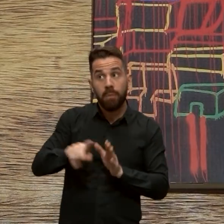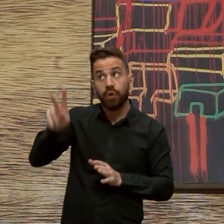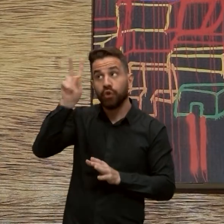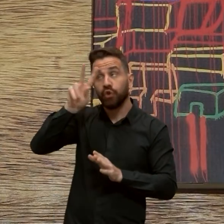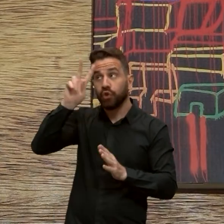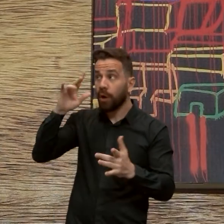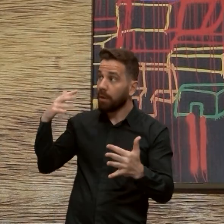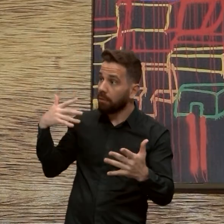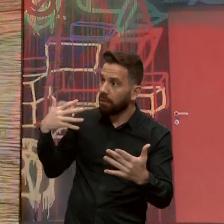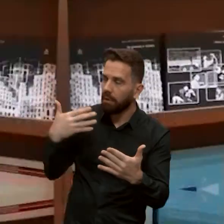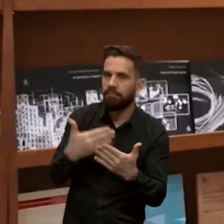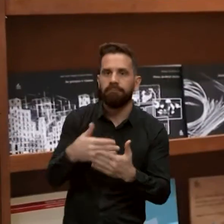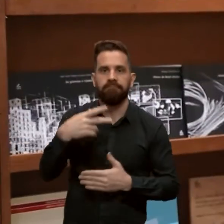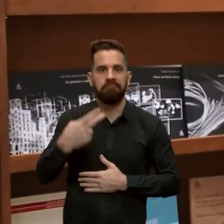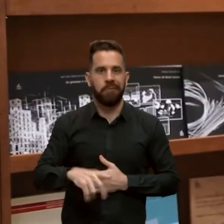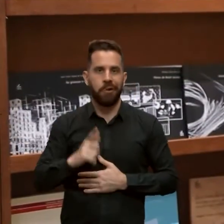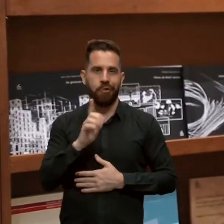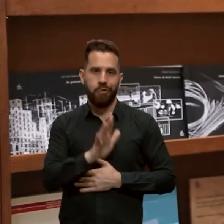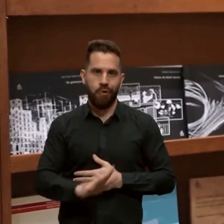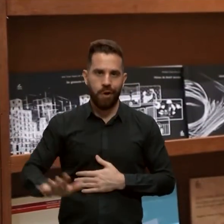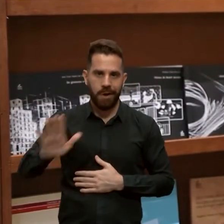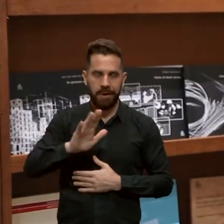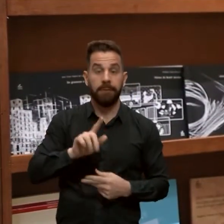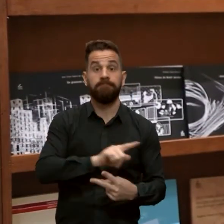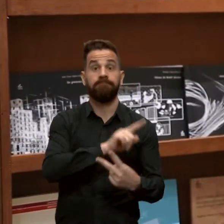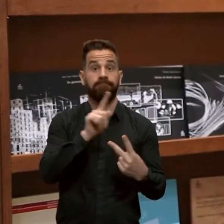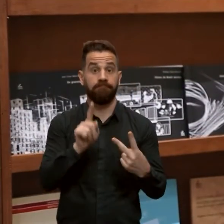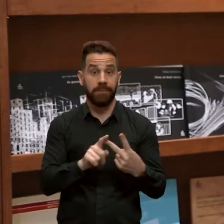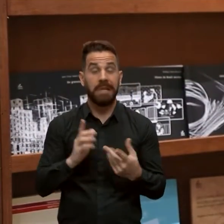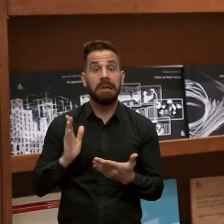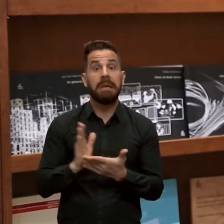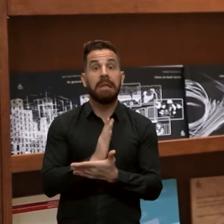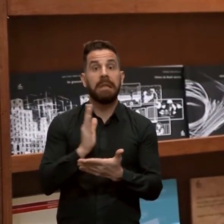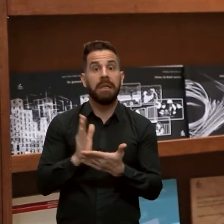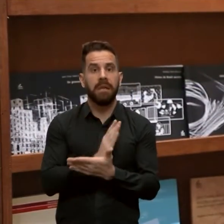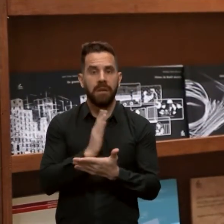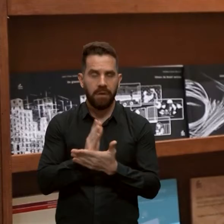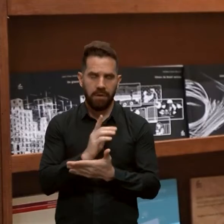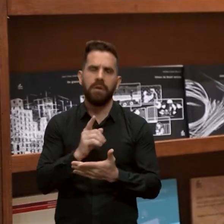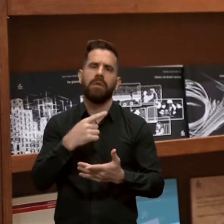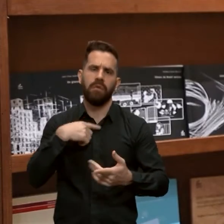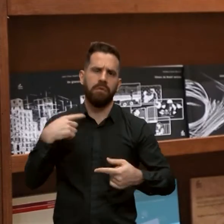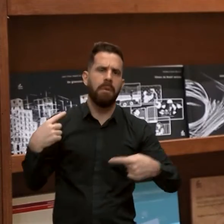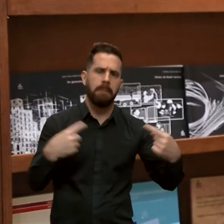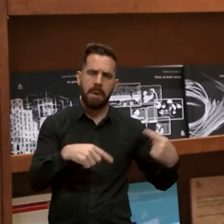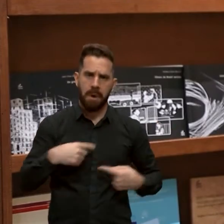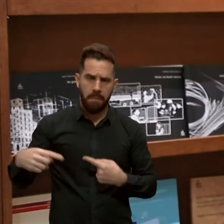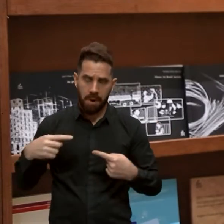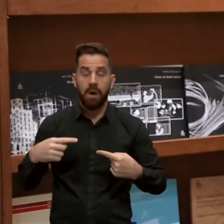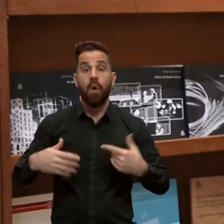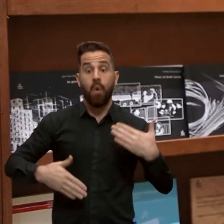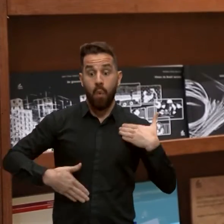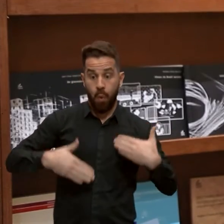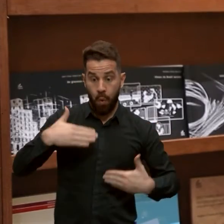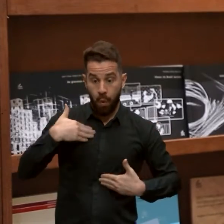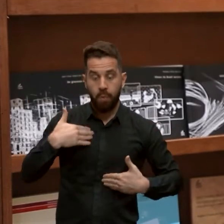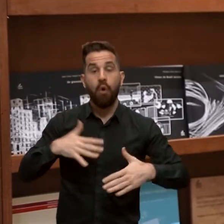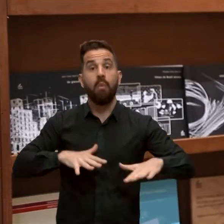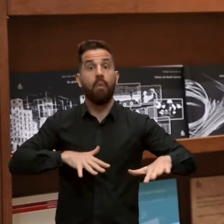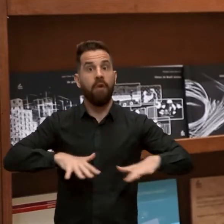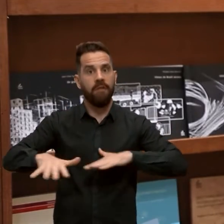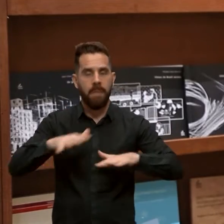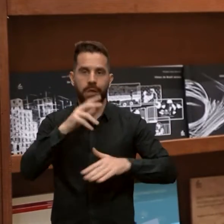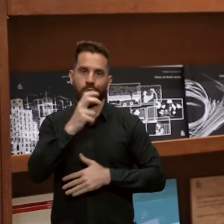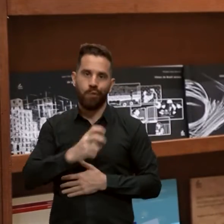na história goiana. Seguimos para um livro que discute corpo, movimento e cultura. Corpo,